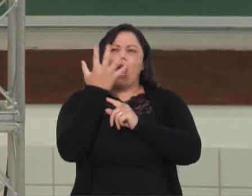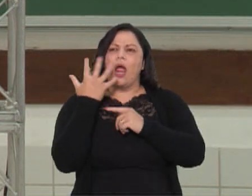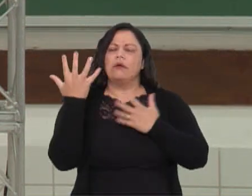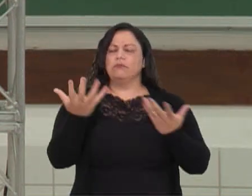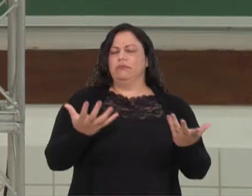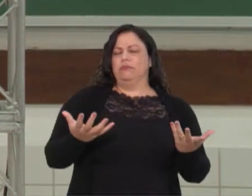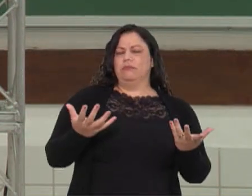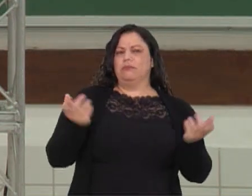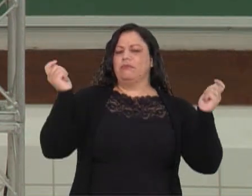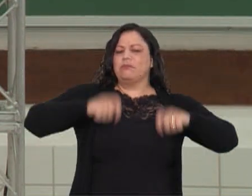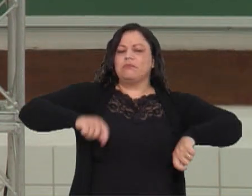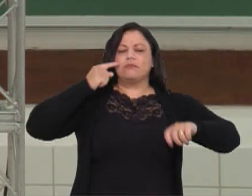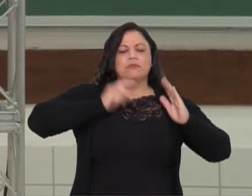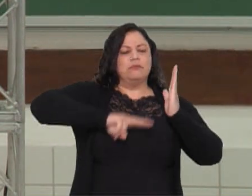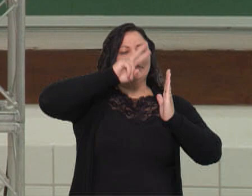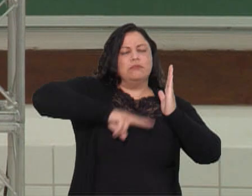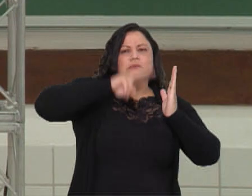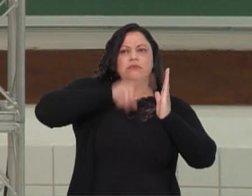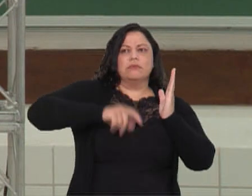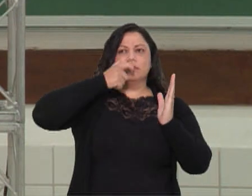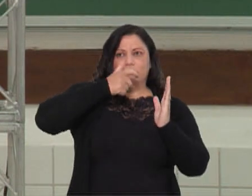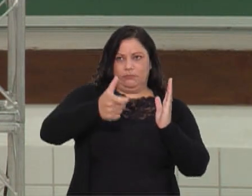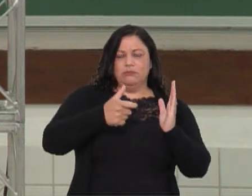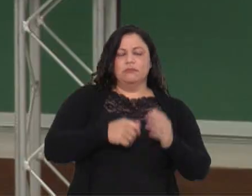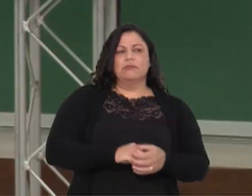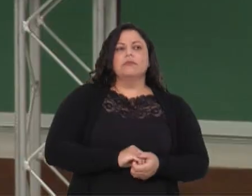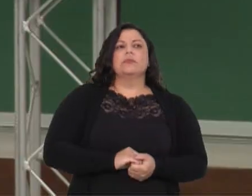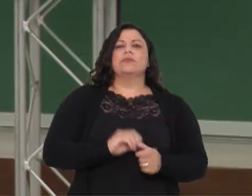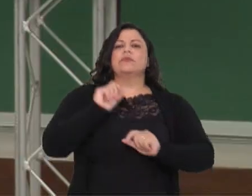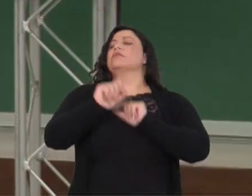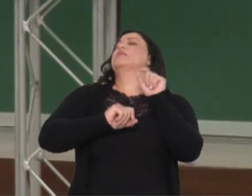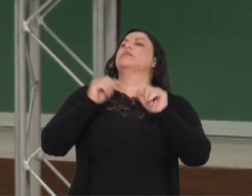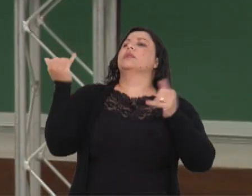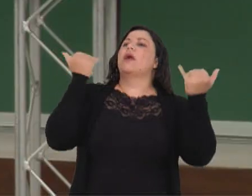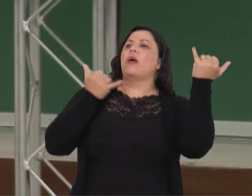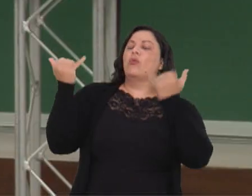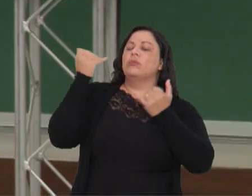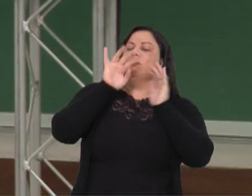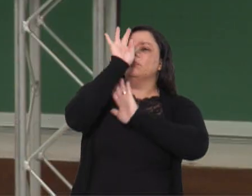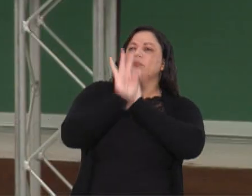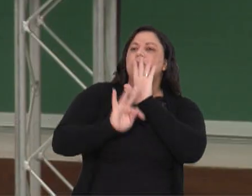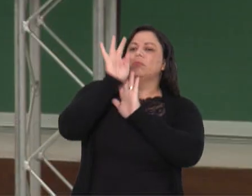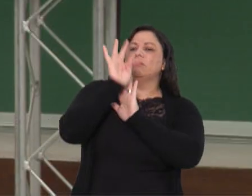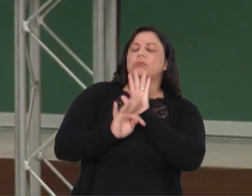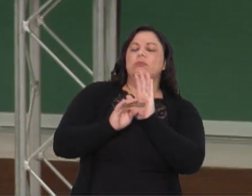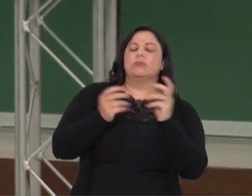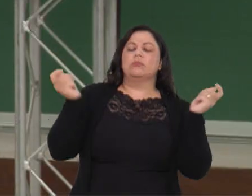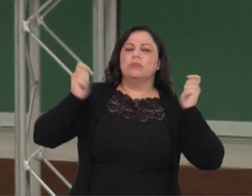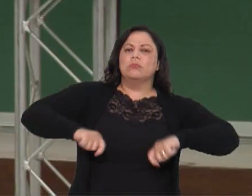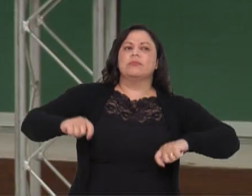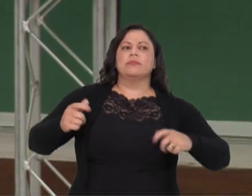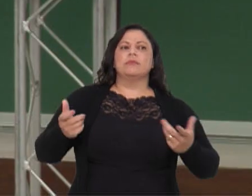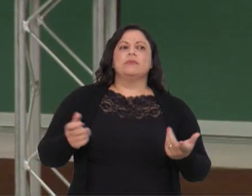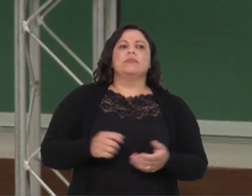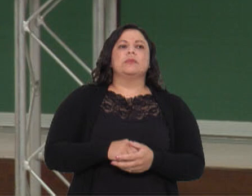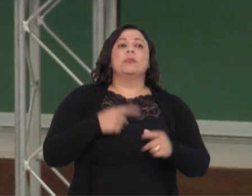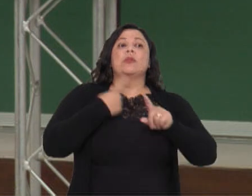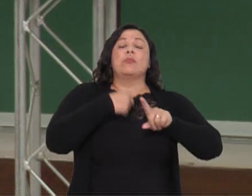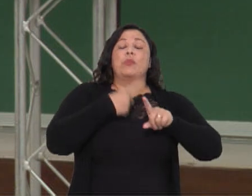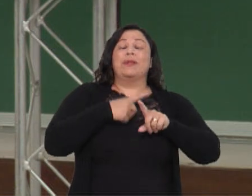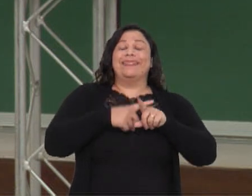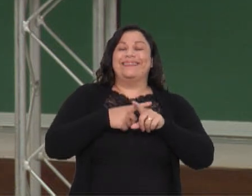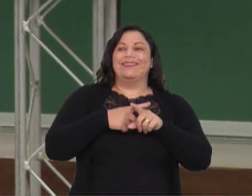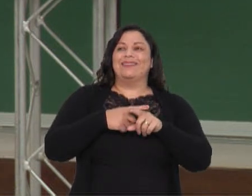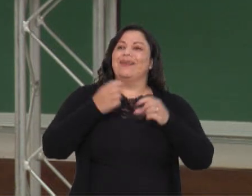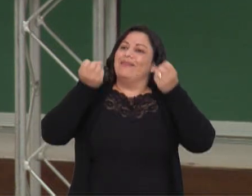por aqui a informatividade do texto. E aí o texto, ele é bem atual, vocês observam, porque ele vai falar